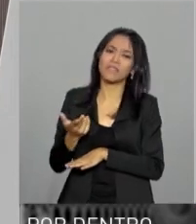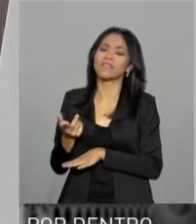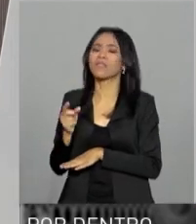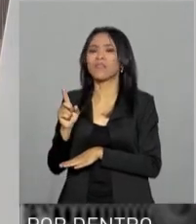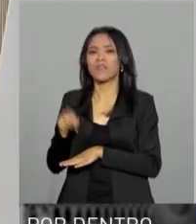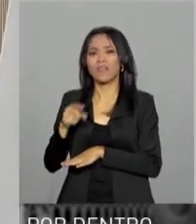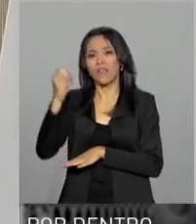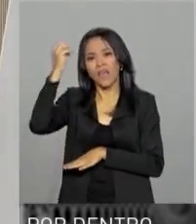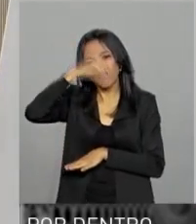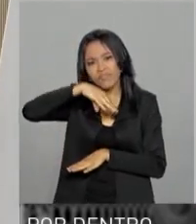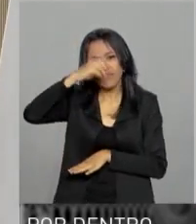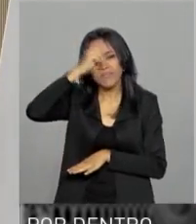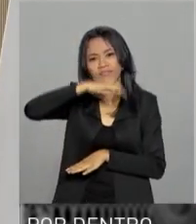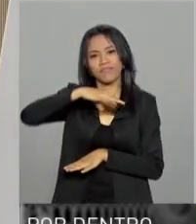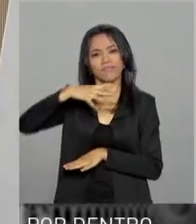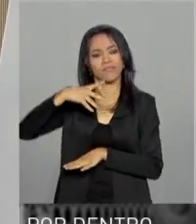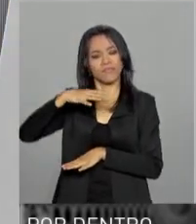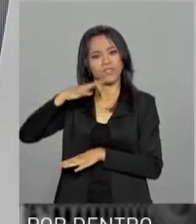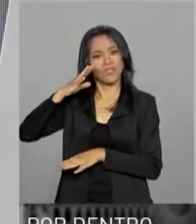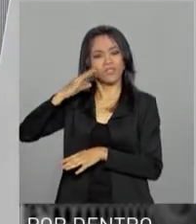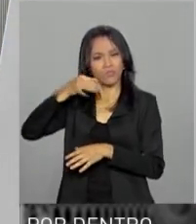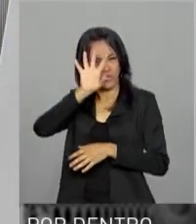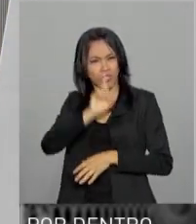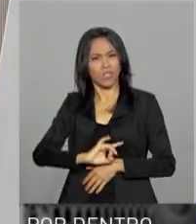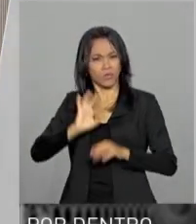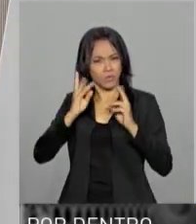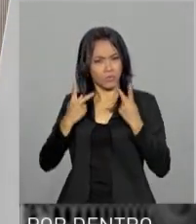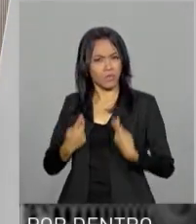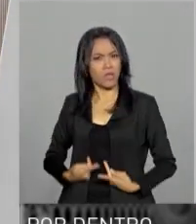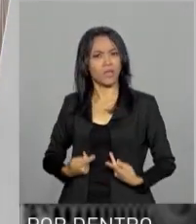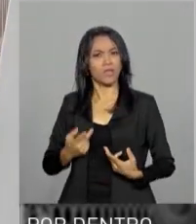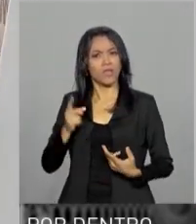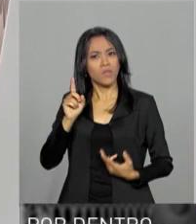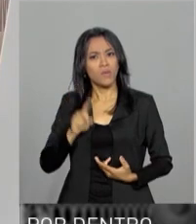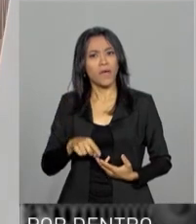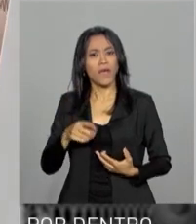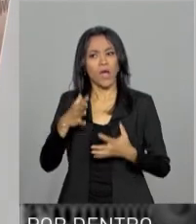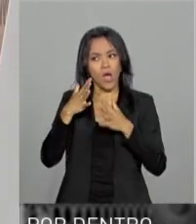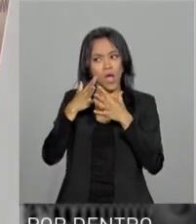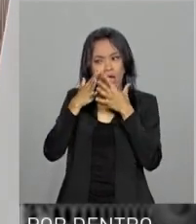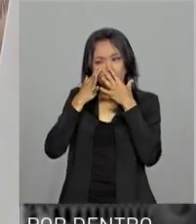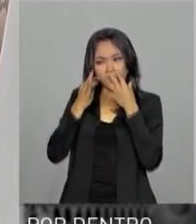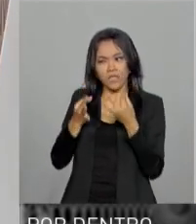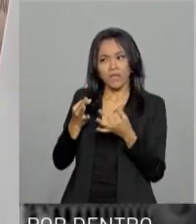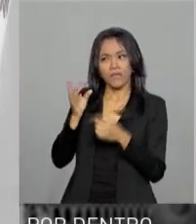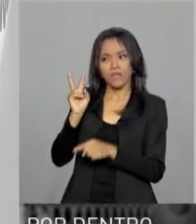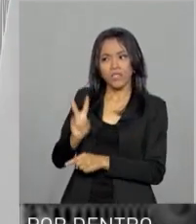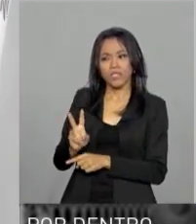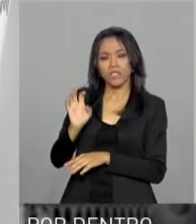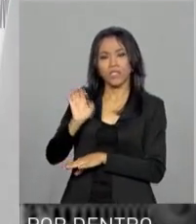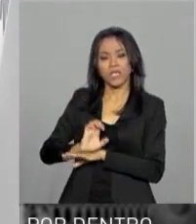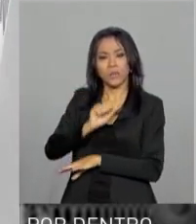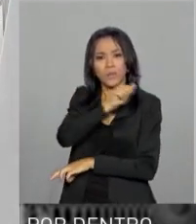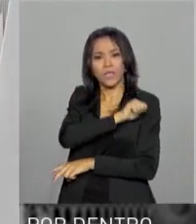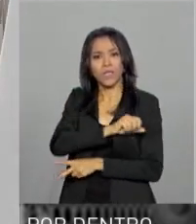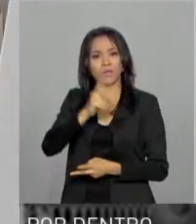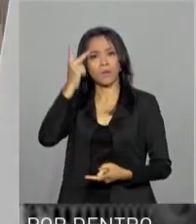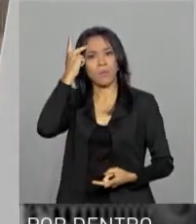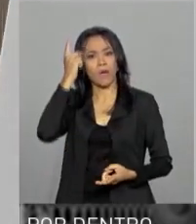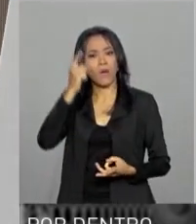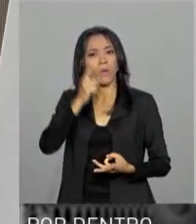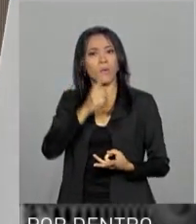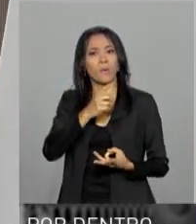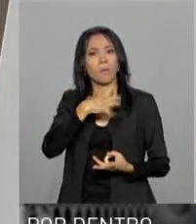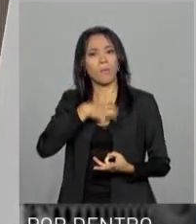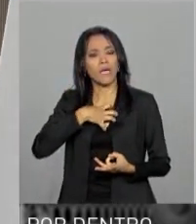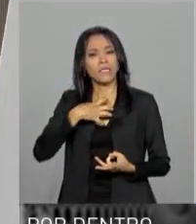dos direitos humanos não seria a hora de observar rio observa bahia observação paulo quem saiba quem sabe